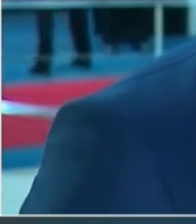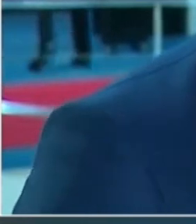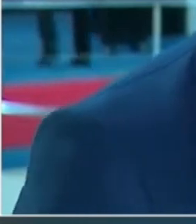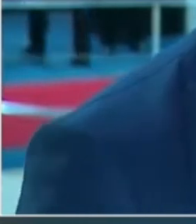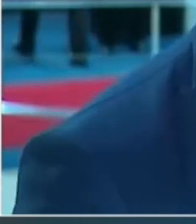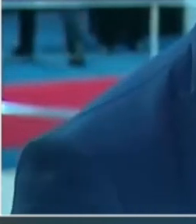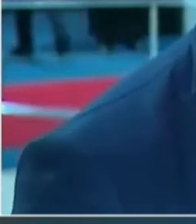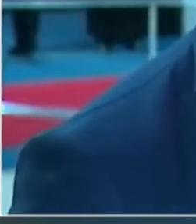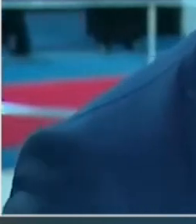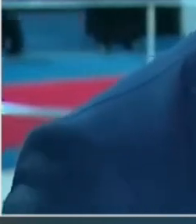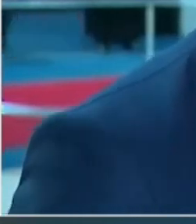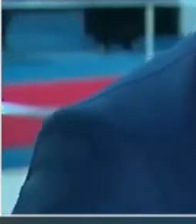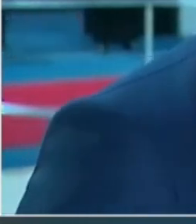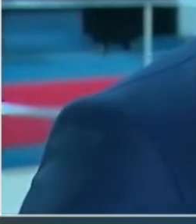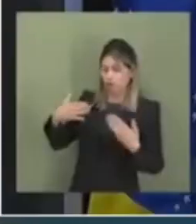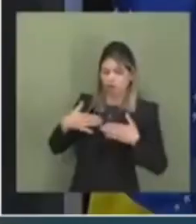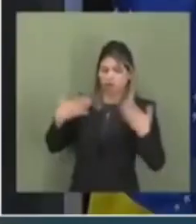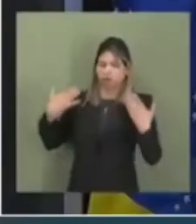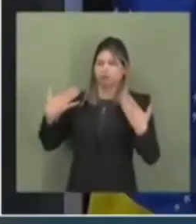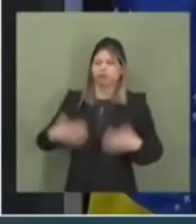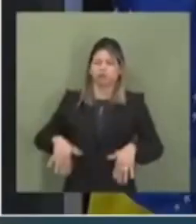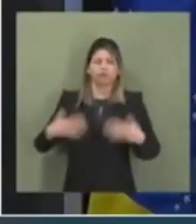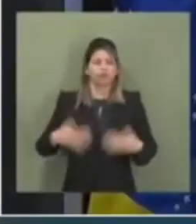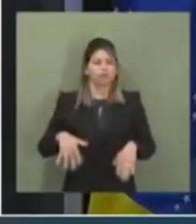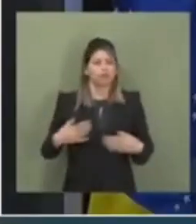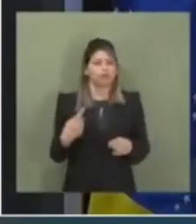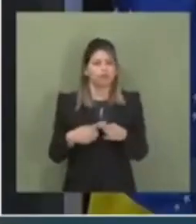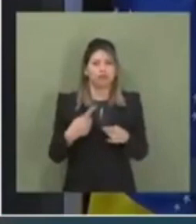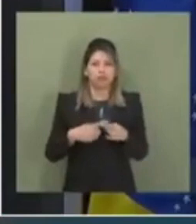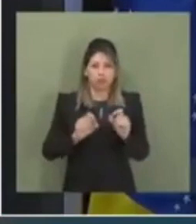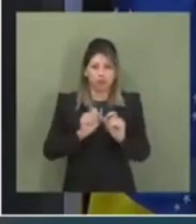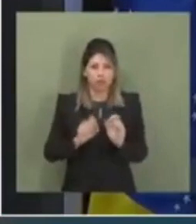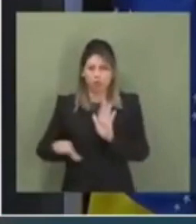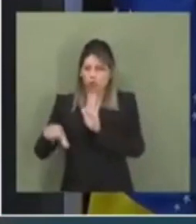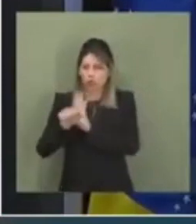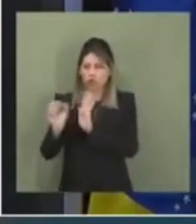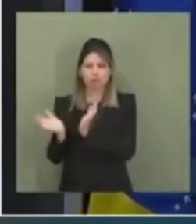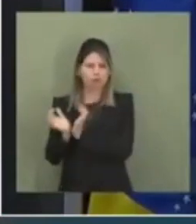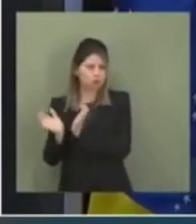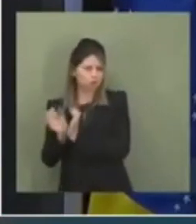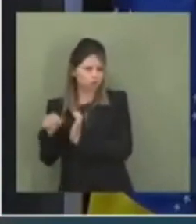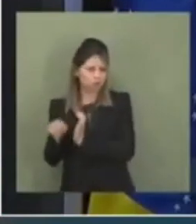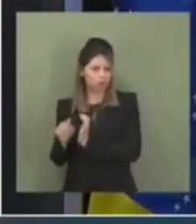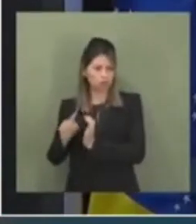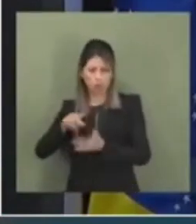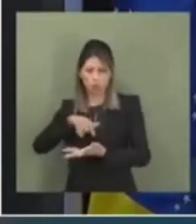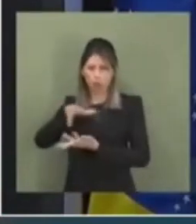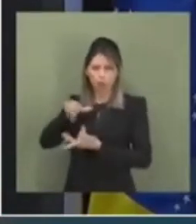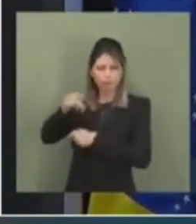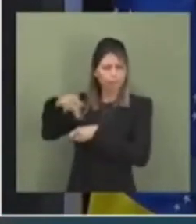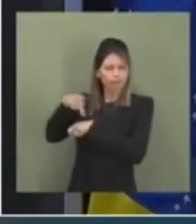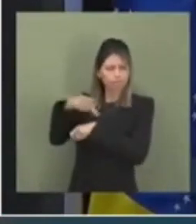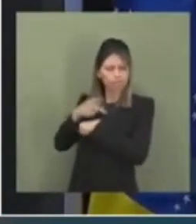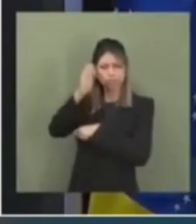na onda do lavajatismo criado por este sujeito que nós ainda temos que aturar, né, por ser senador da